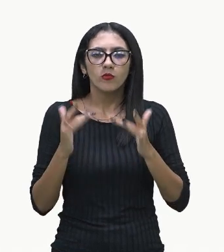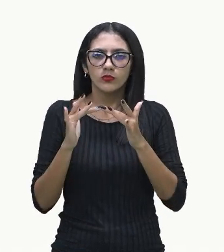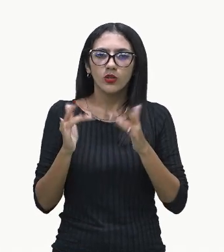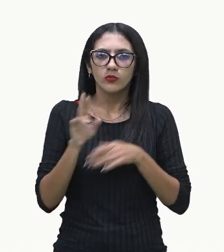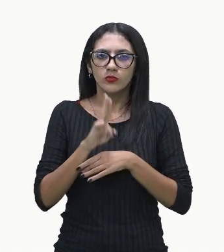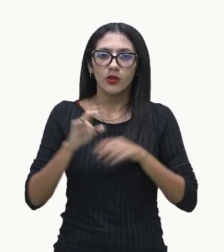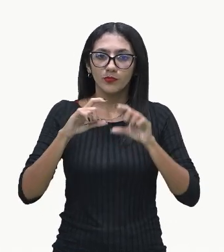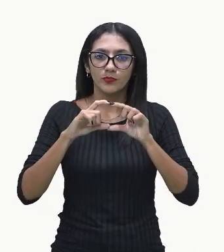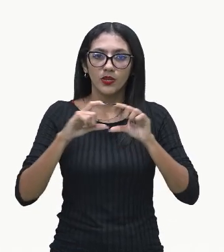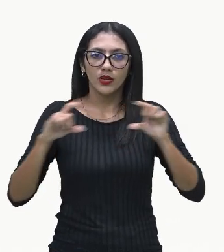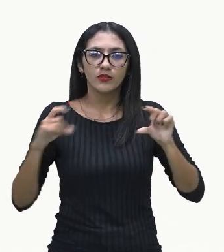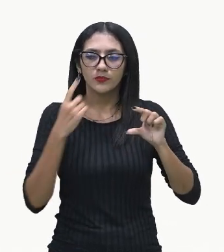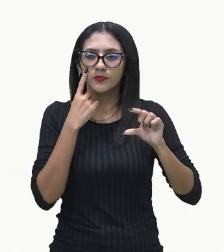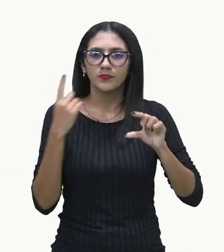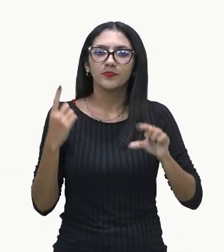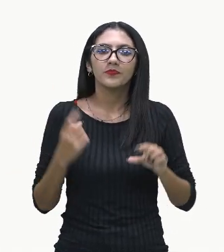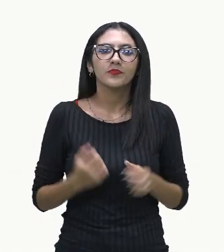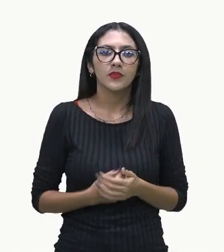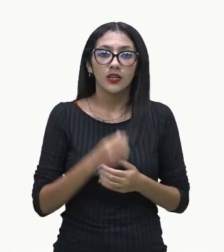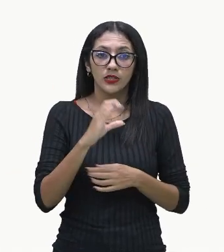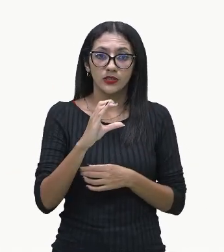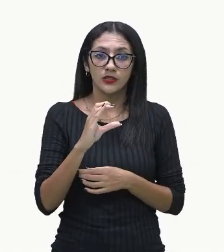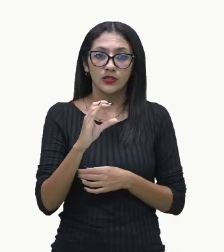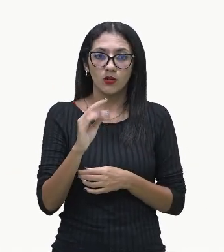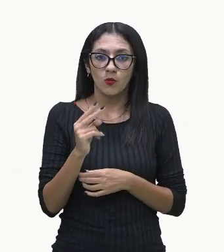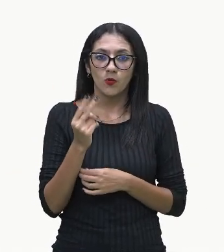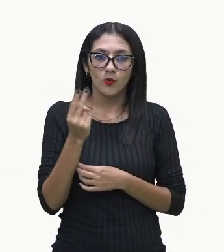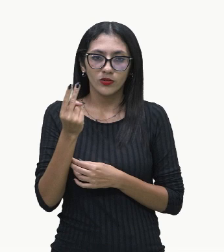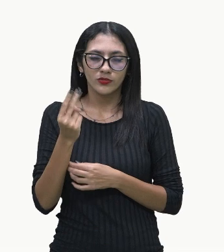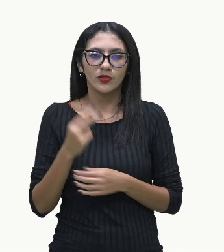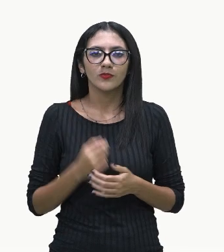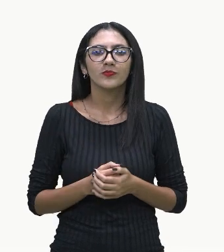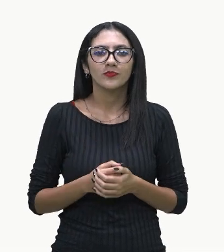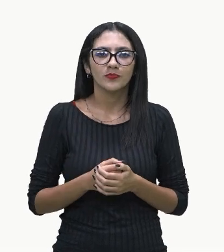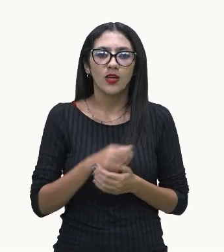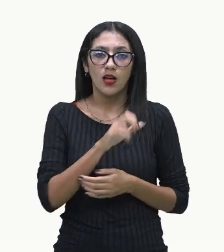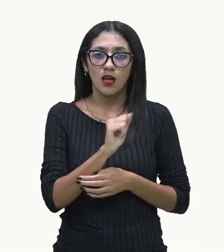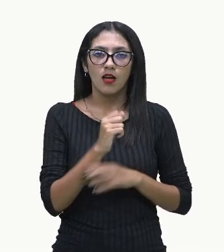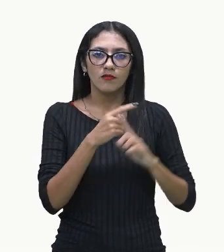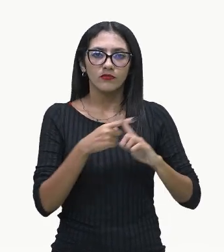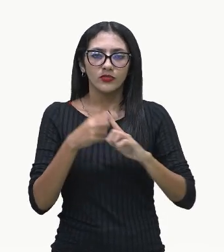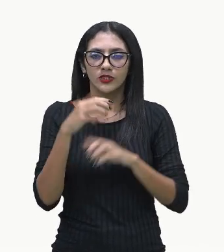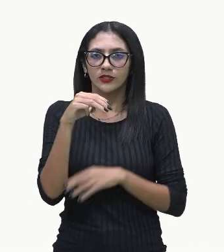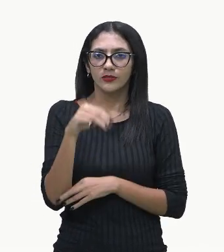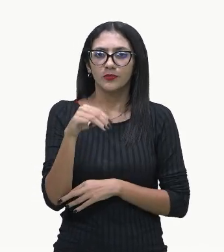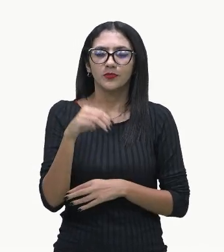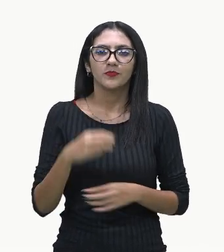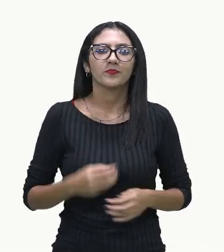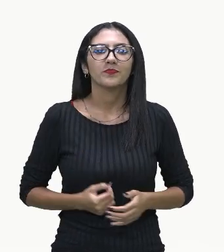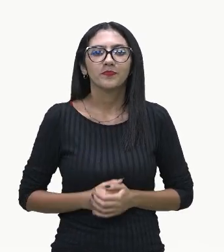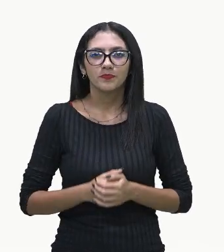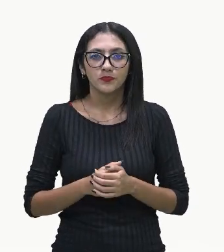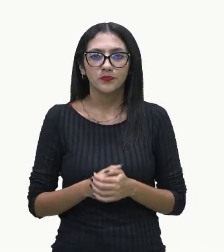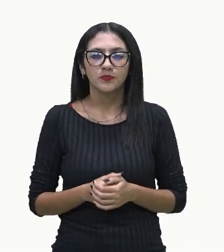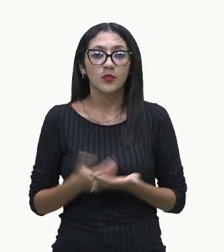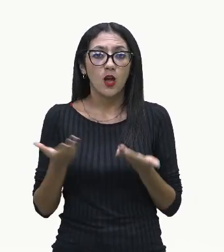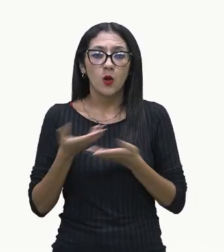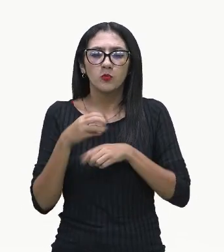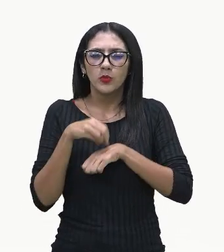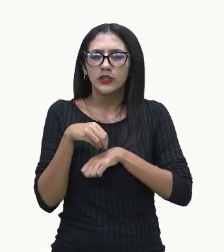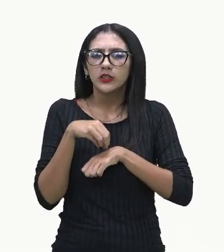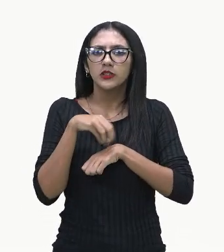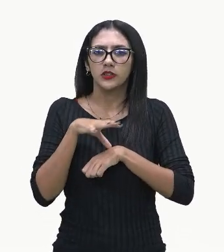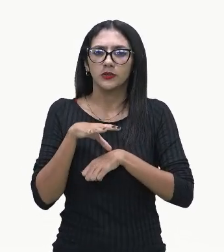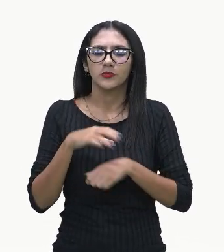vamos usar aqui C ao quadrado igual a A vezes M. Dica, quando